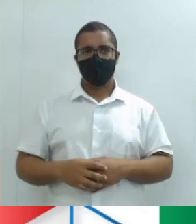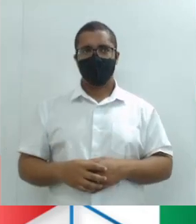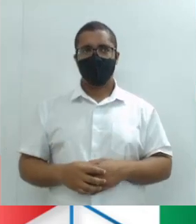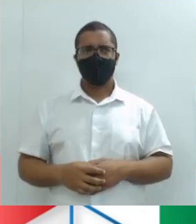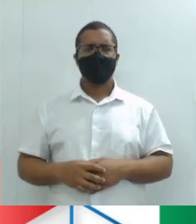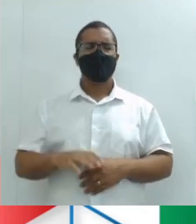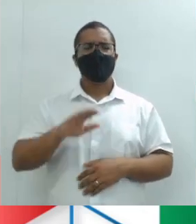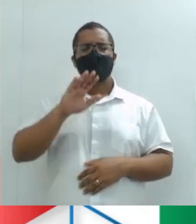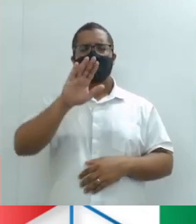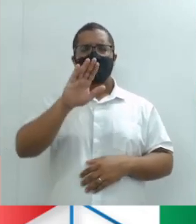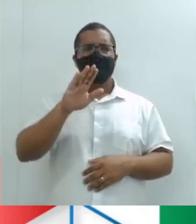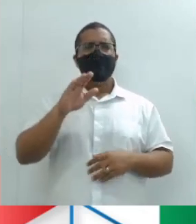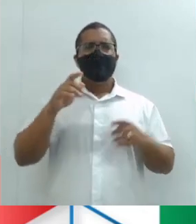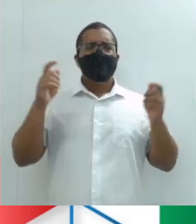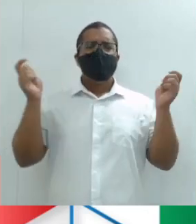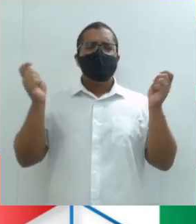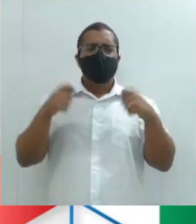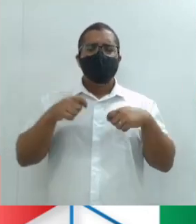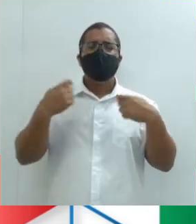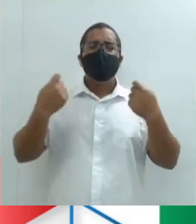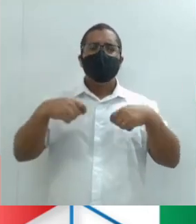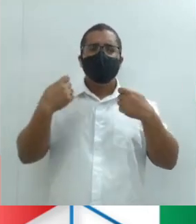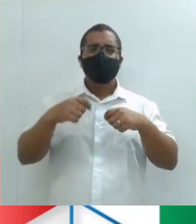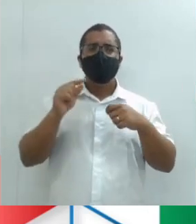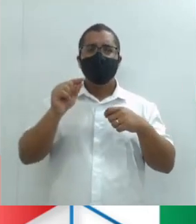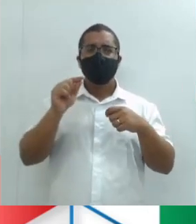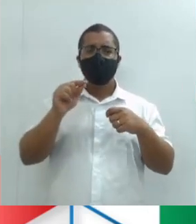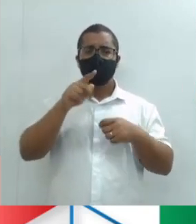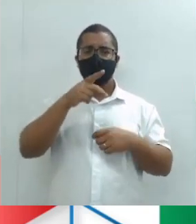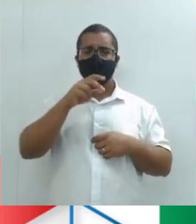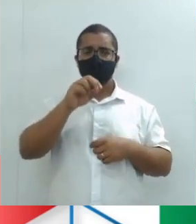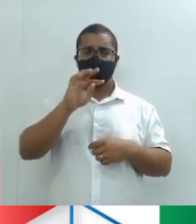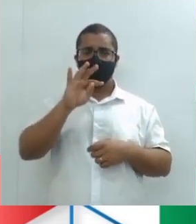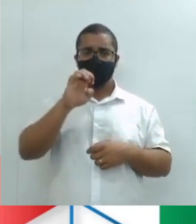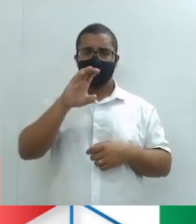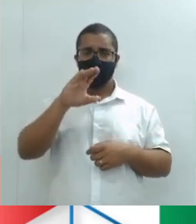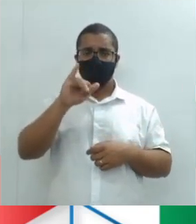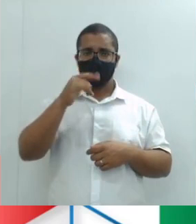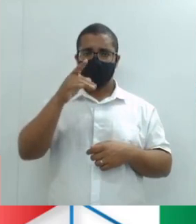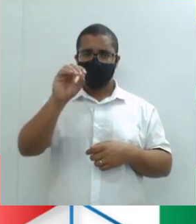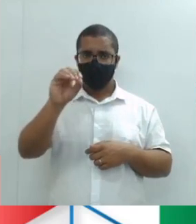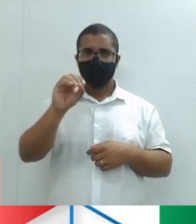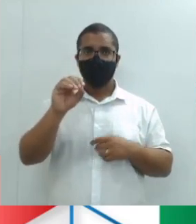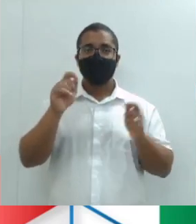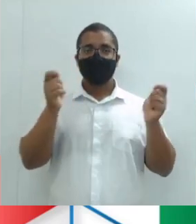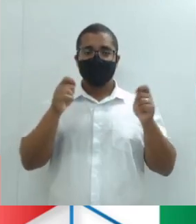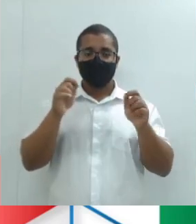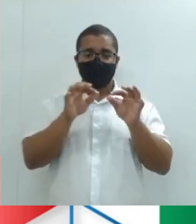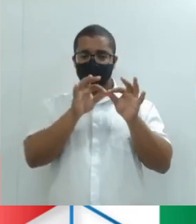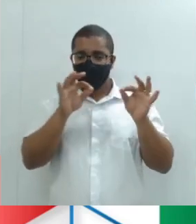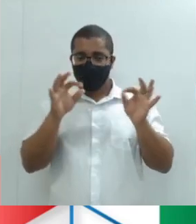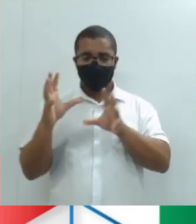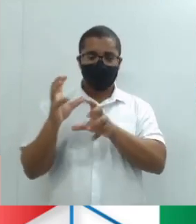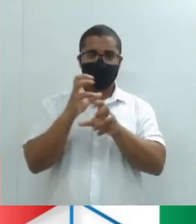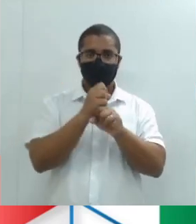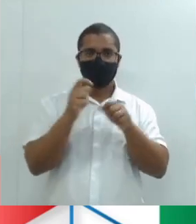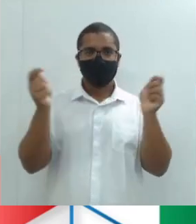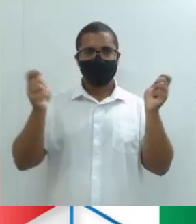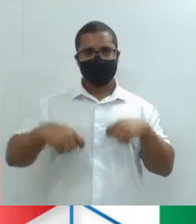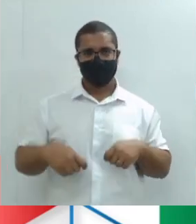isso ocorra, a gente usa a potenciação para medir, ou seja, para decodificar essa unidade de medida. Então,